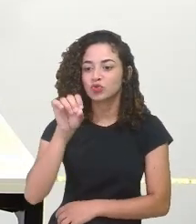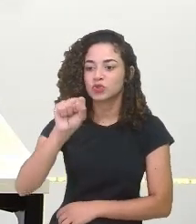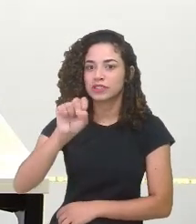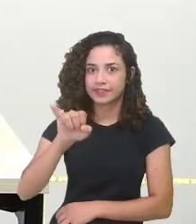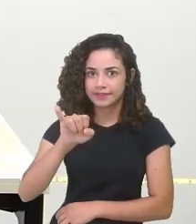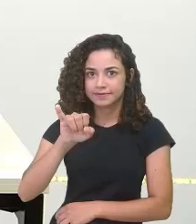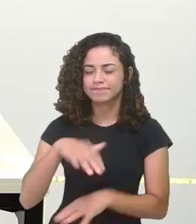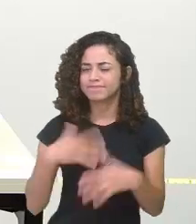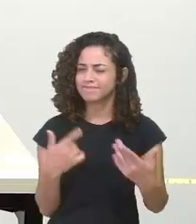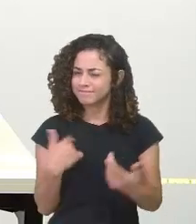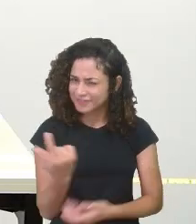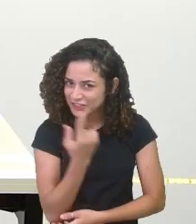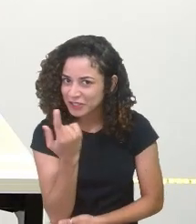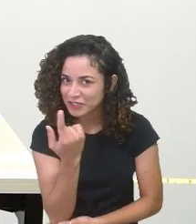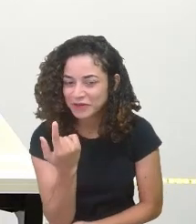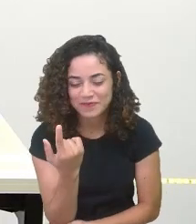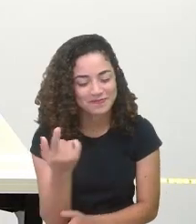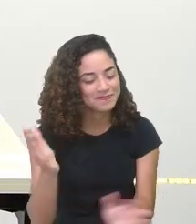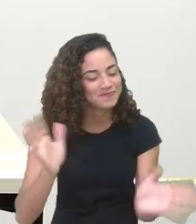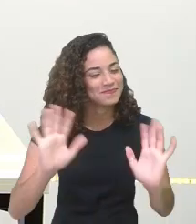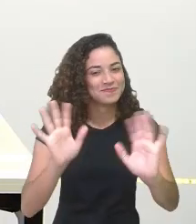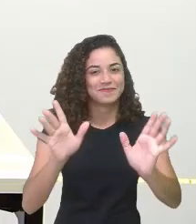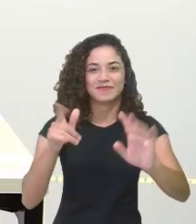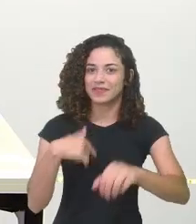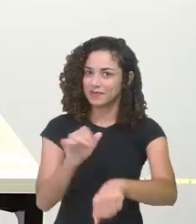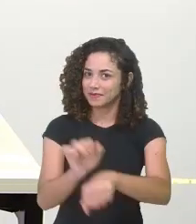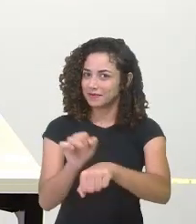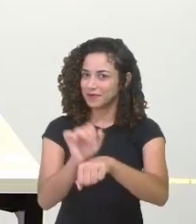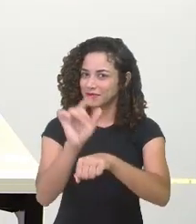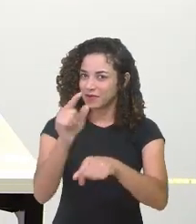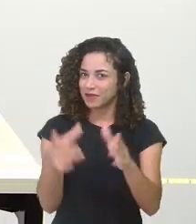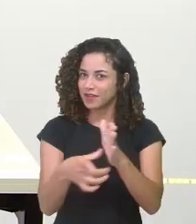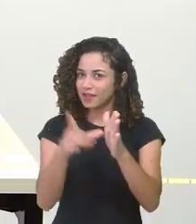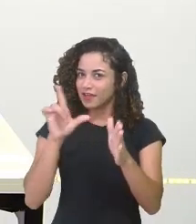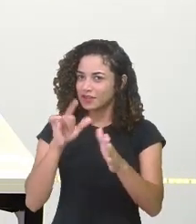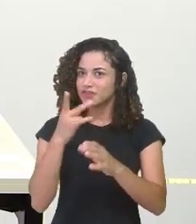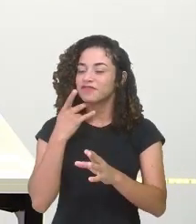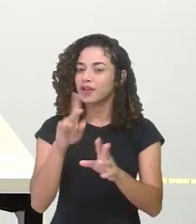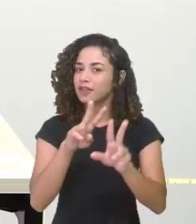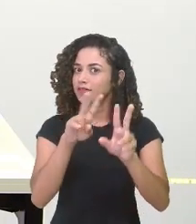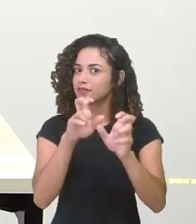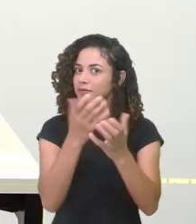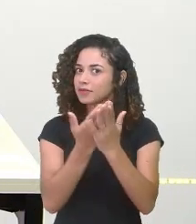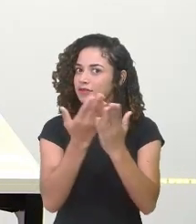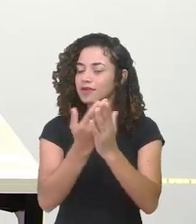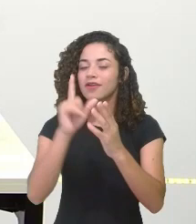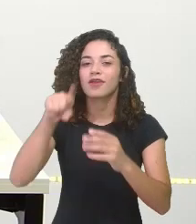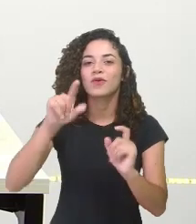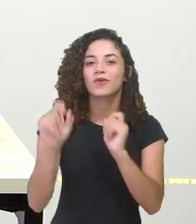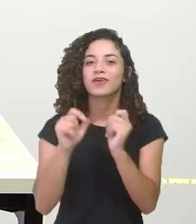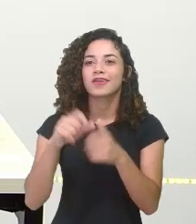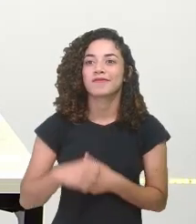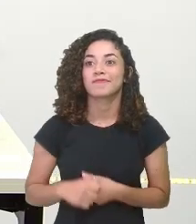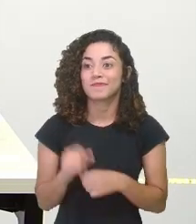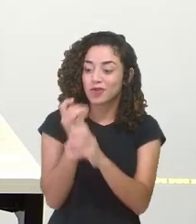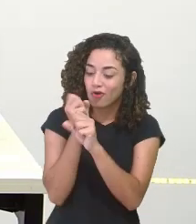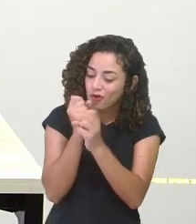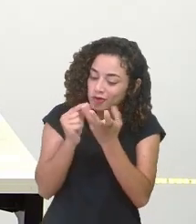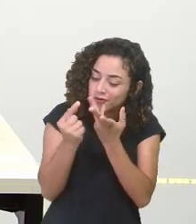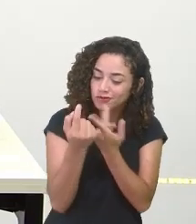Santos, mas eu não estou sozinha, tá? Mas espera aí, que antes disso eu tenho que dizer o tema da aula. O tema da nossa aula de